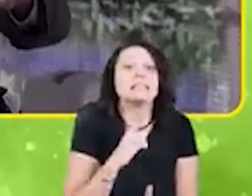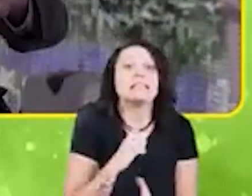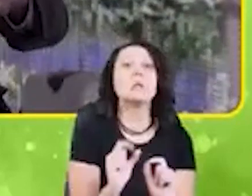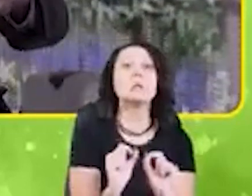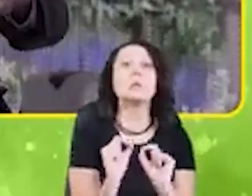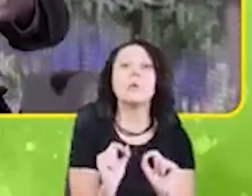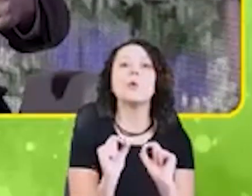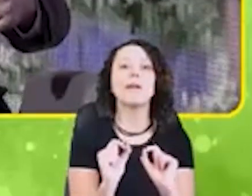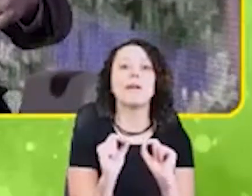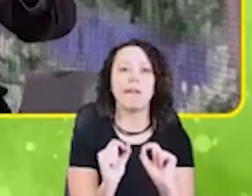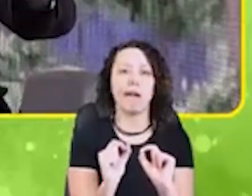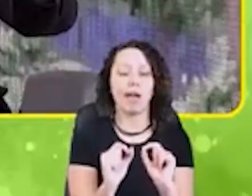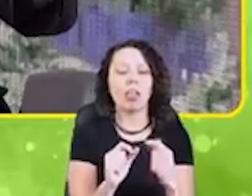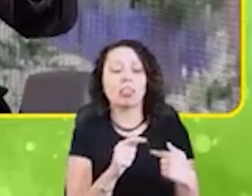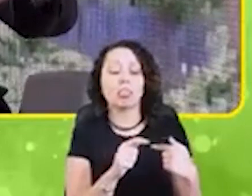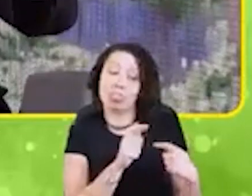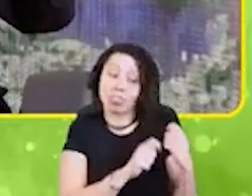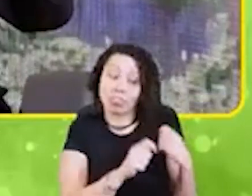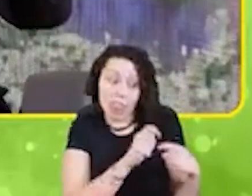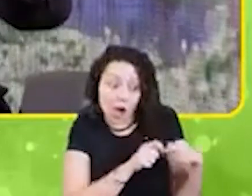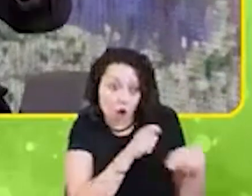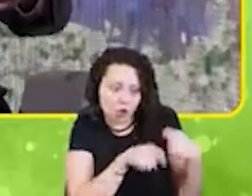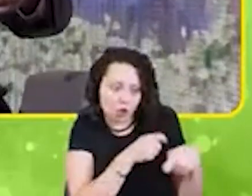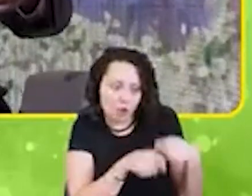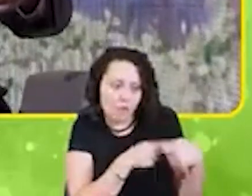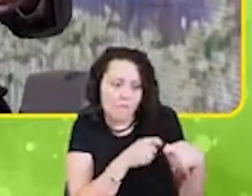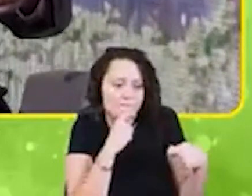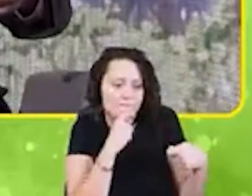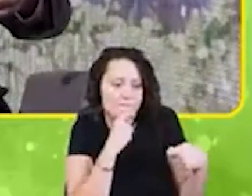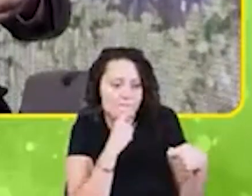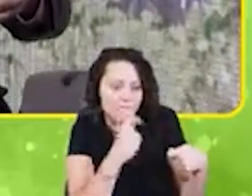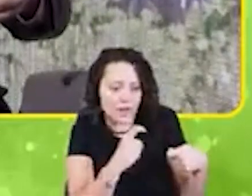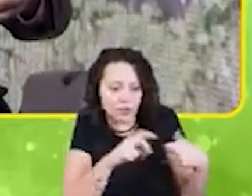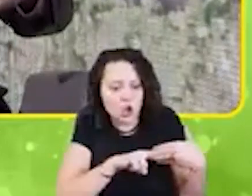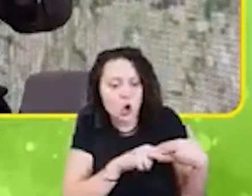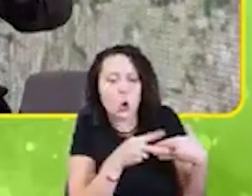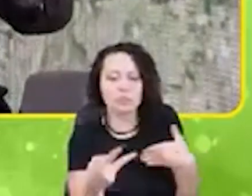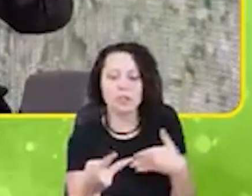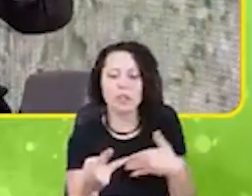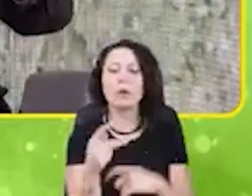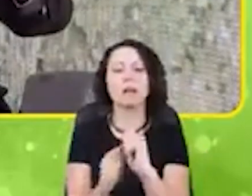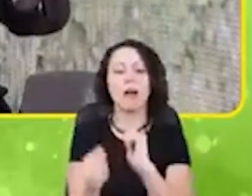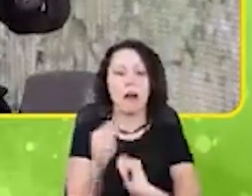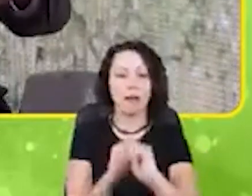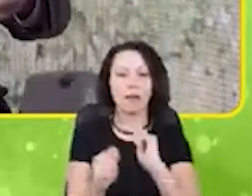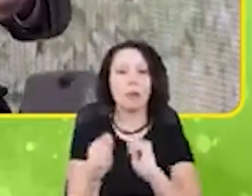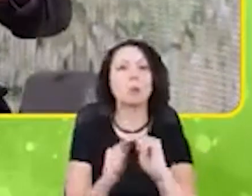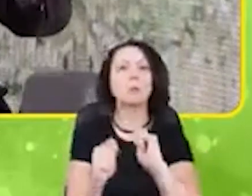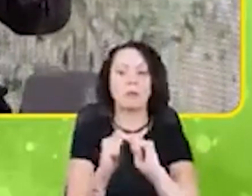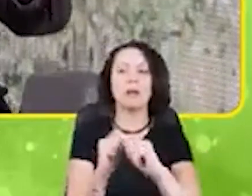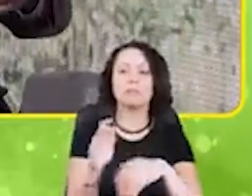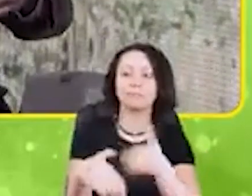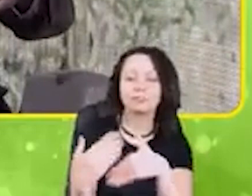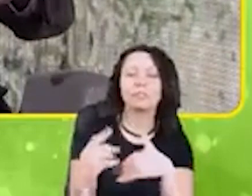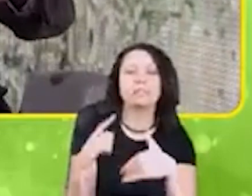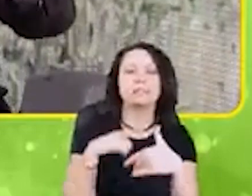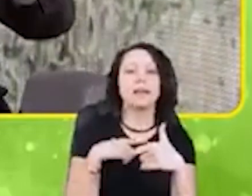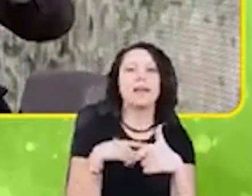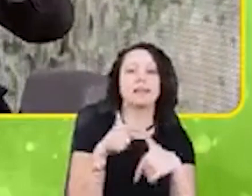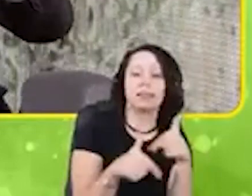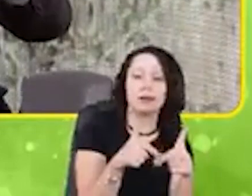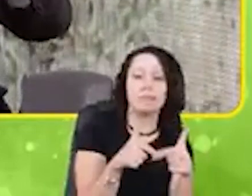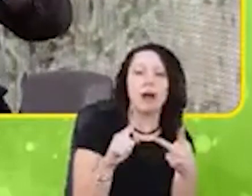verdes alocação de recursos em novas formas eu vou ver economia isso passa por gerar empregos em gera renda